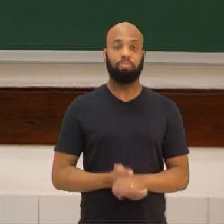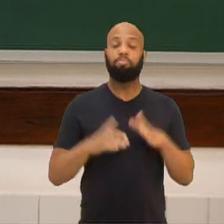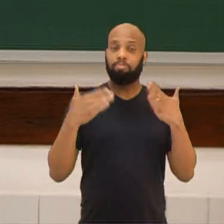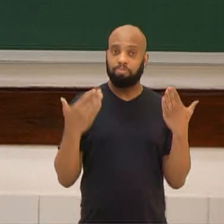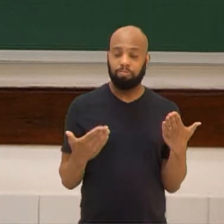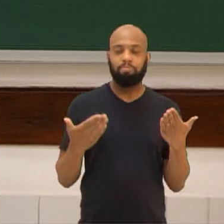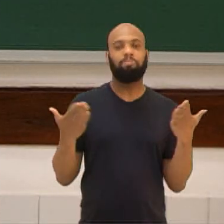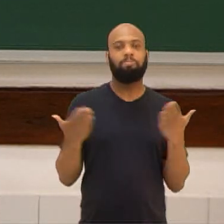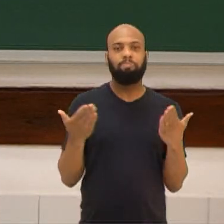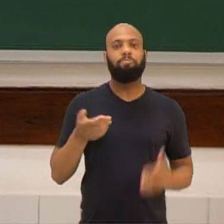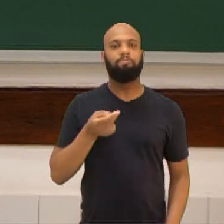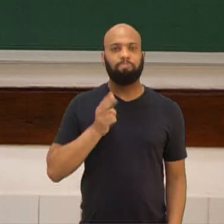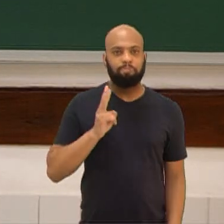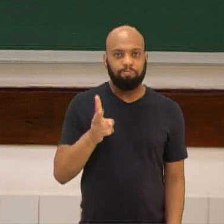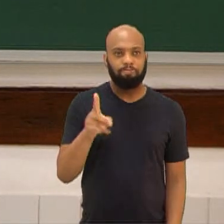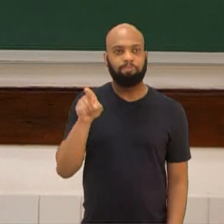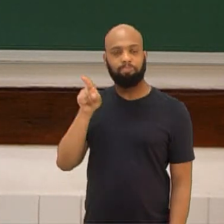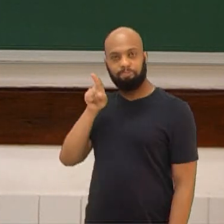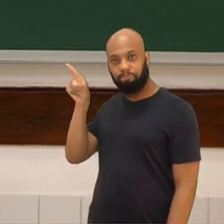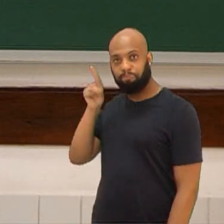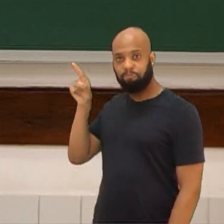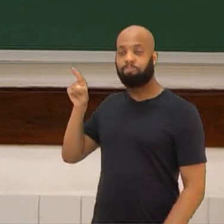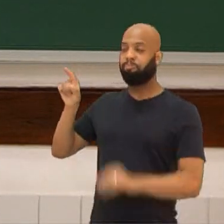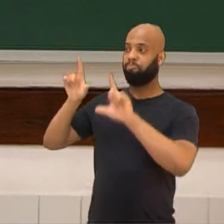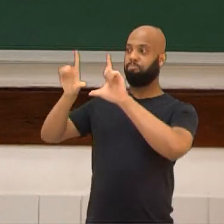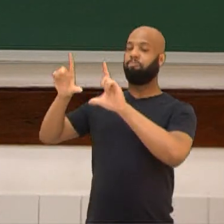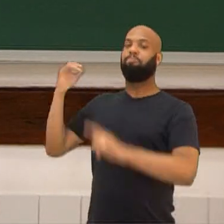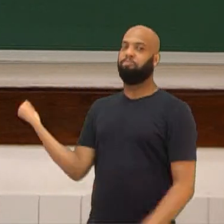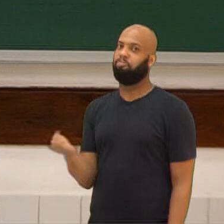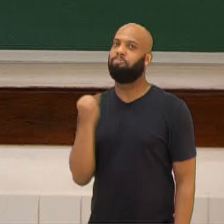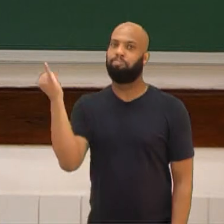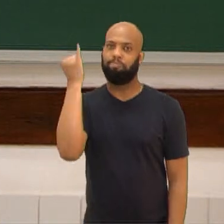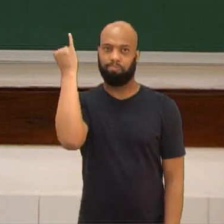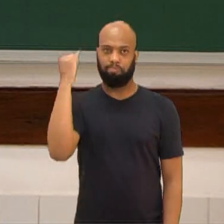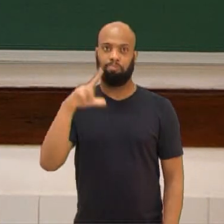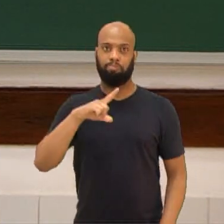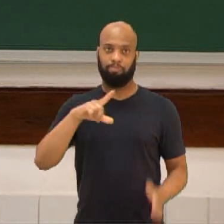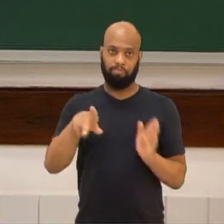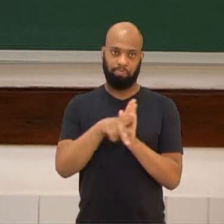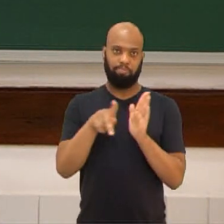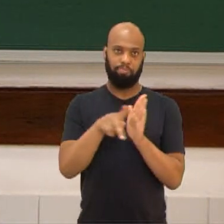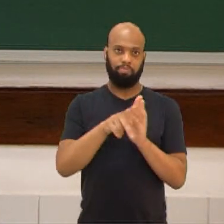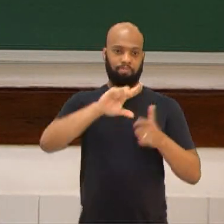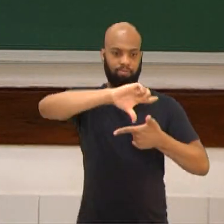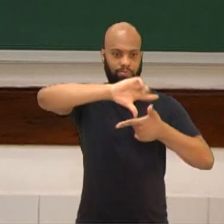Então, pessoal, continuando, essa é uma obra bem importante da arte moderna, a gente vai falar dela daqui a pouquinho.